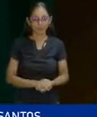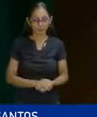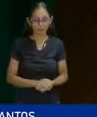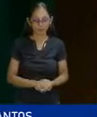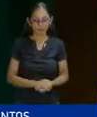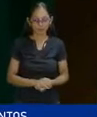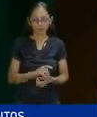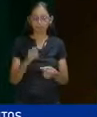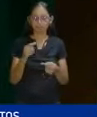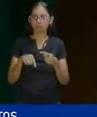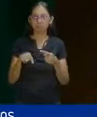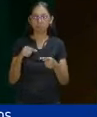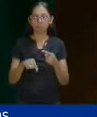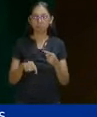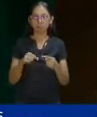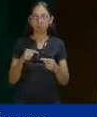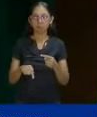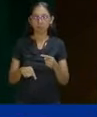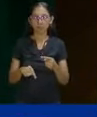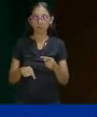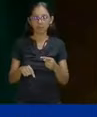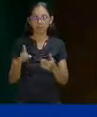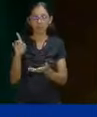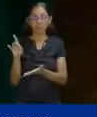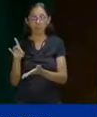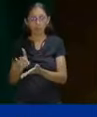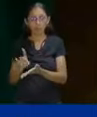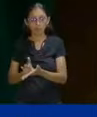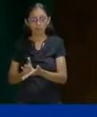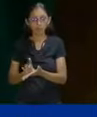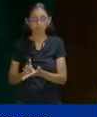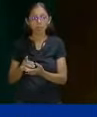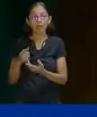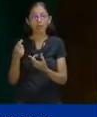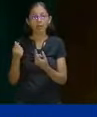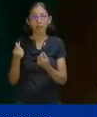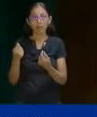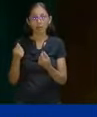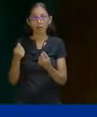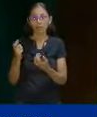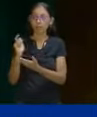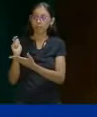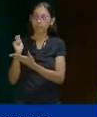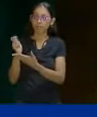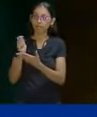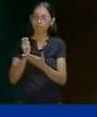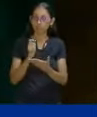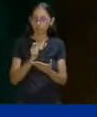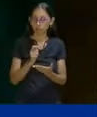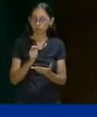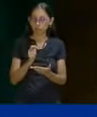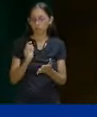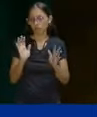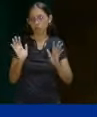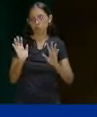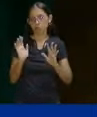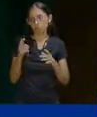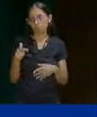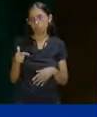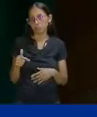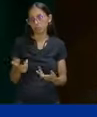que houve, de fato, a comprovação dos gastos. O TSE afirmou que, na verdade, o que houve